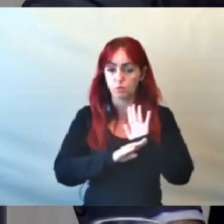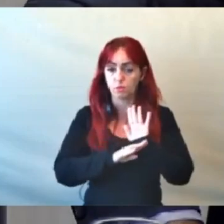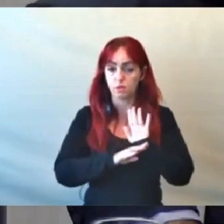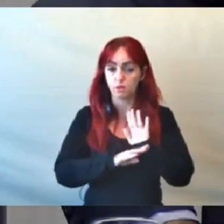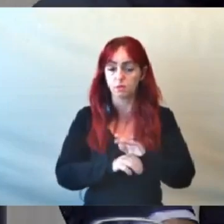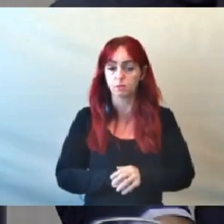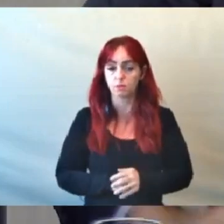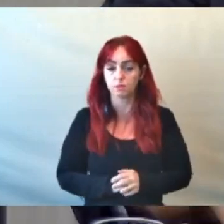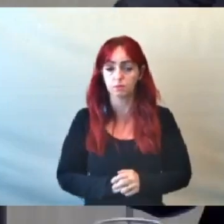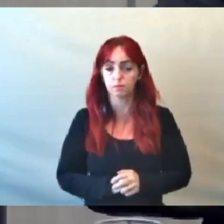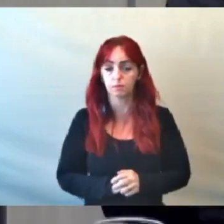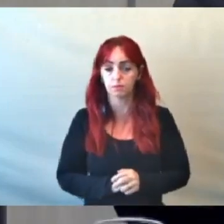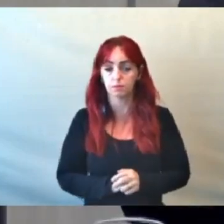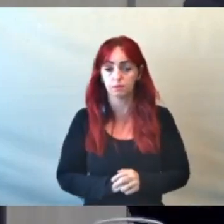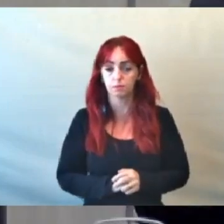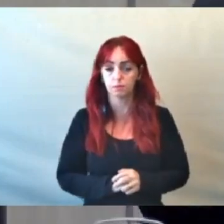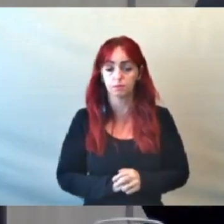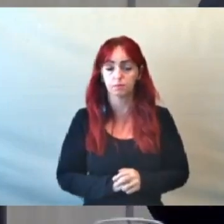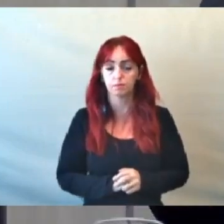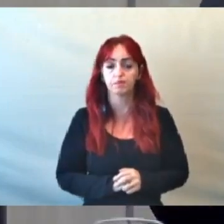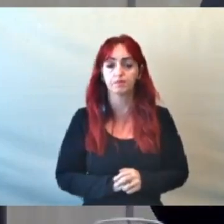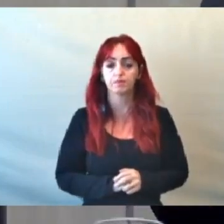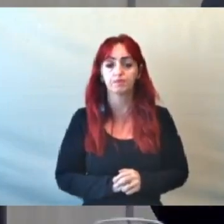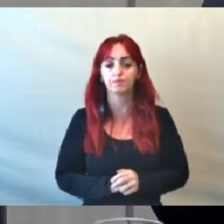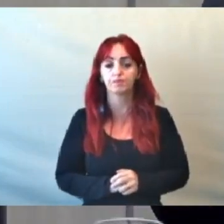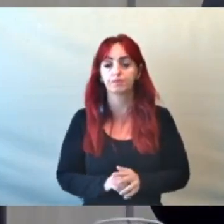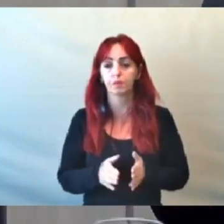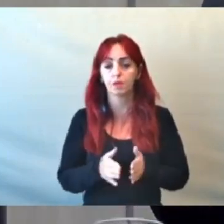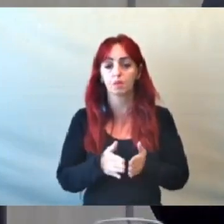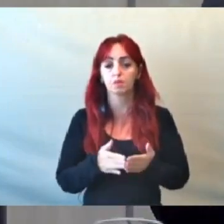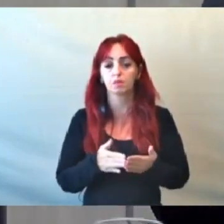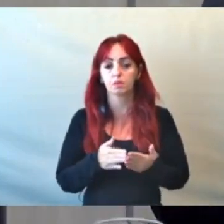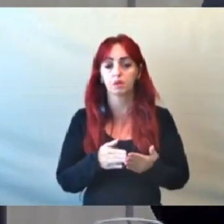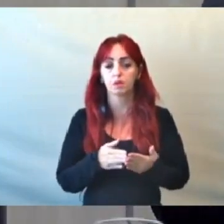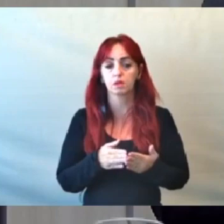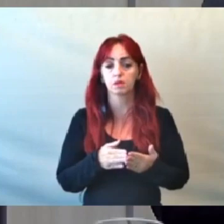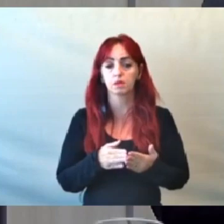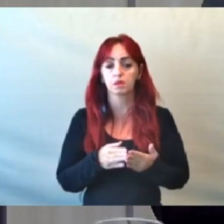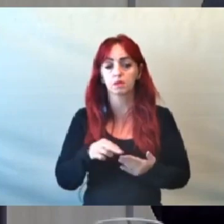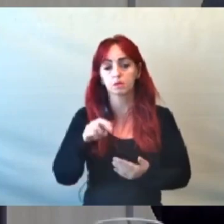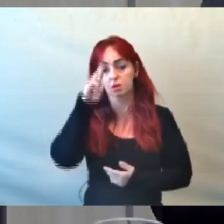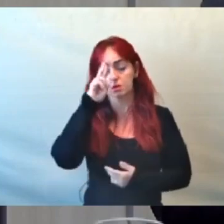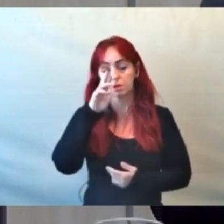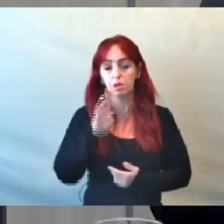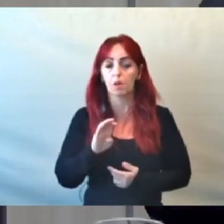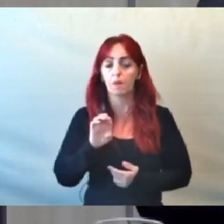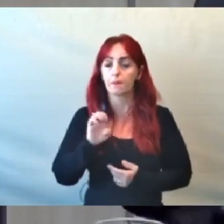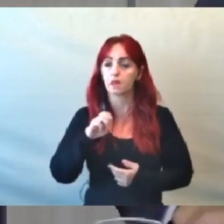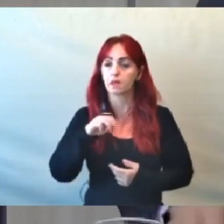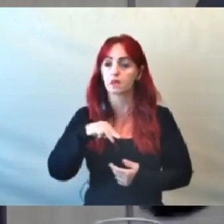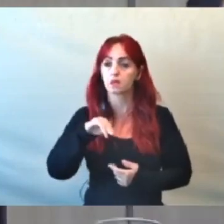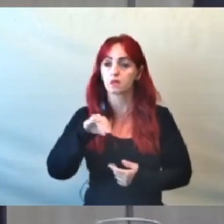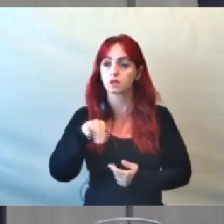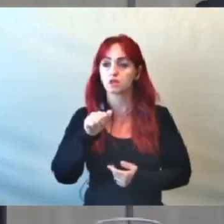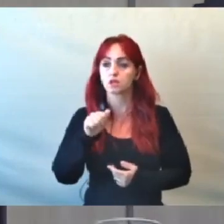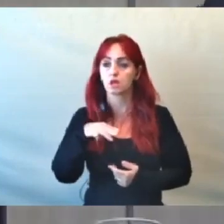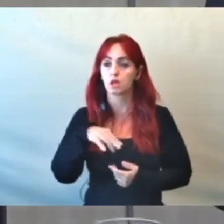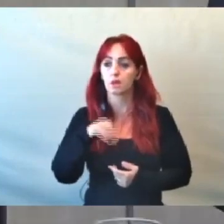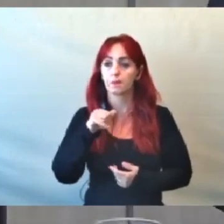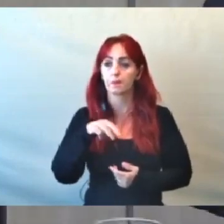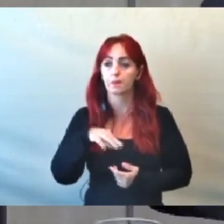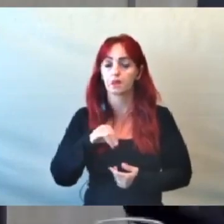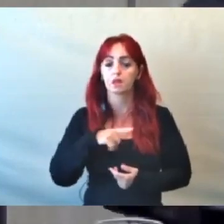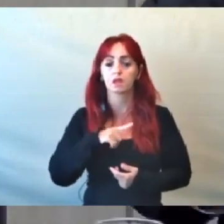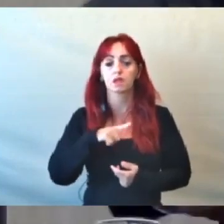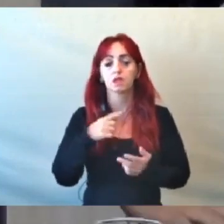Solicito ao senhor Benjamin Rodrigues de Menezes que preste o compromisso nos termos do artigo 203